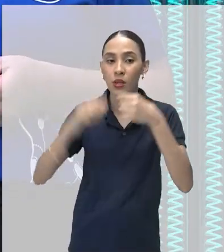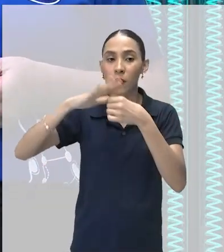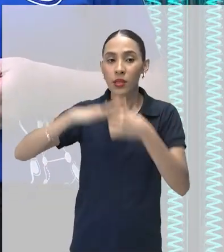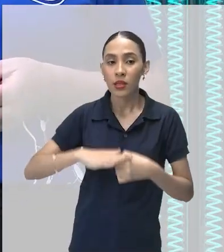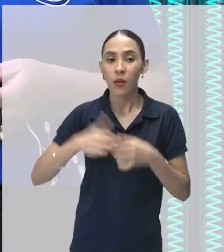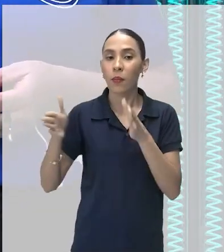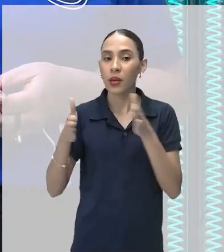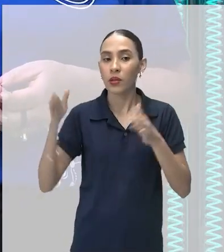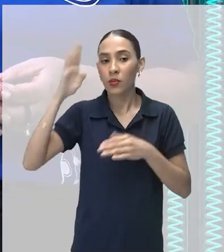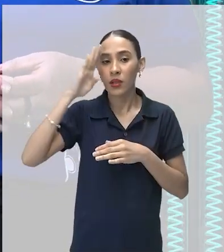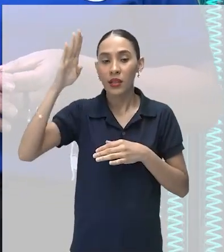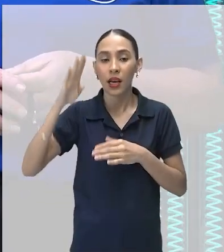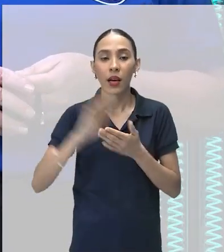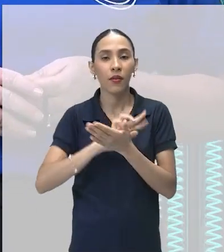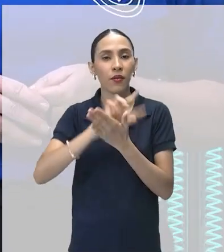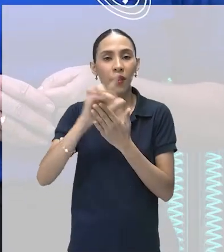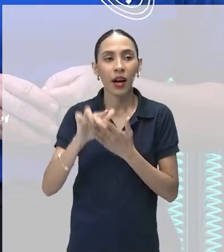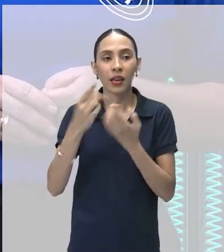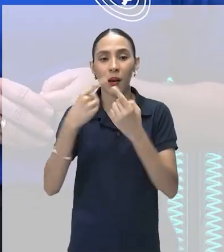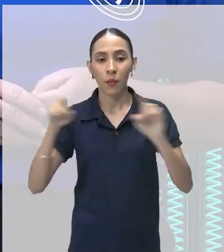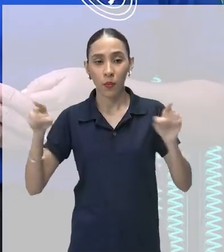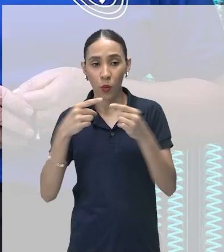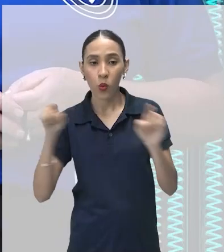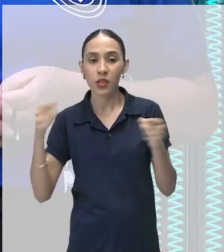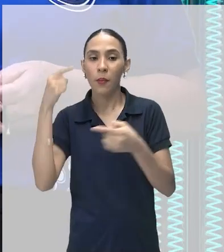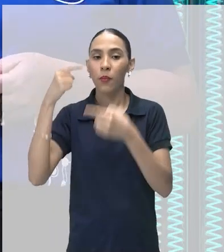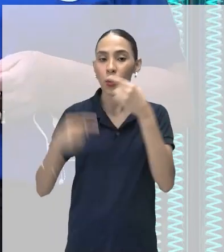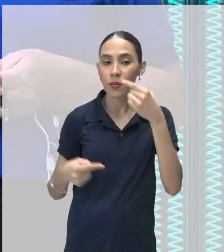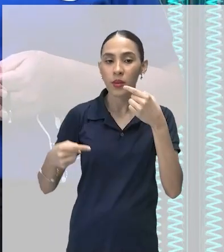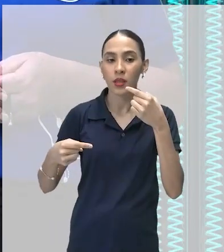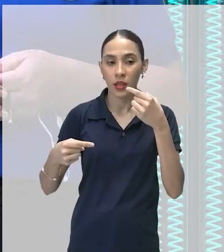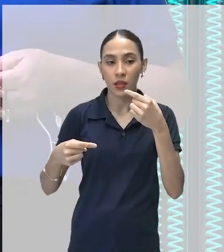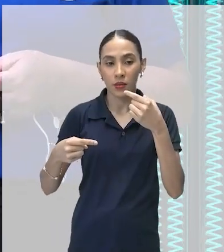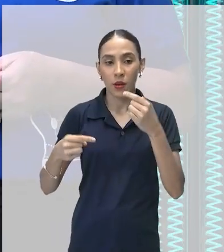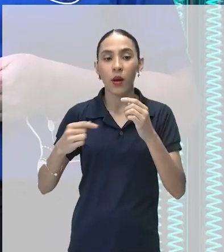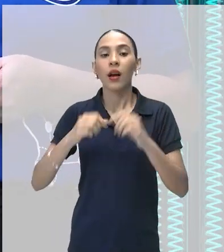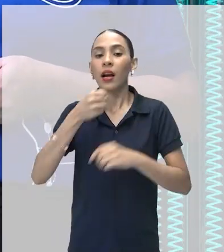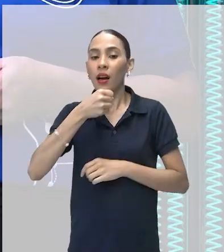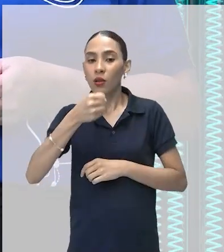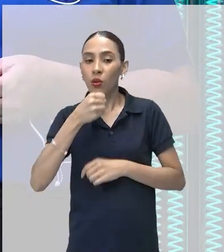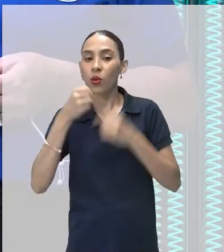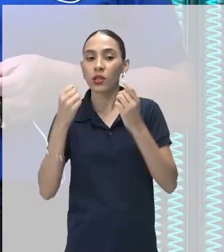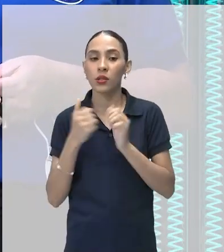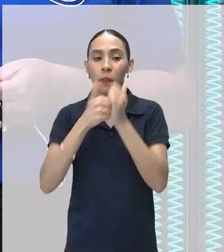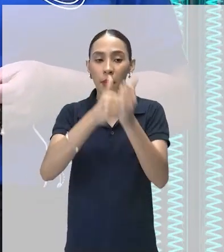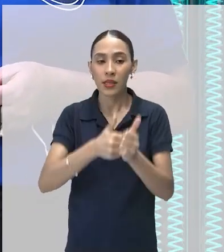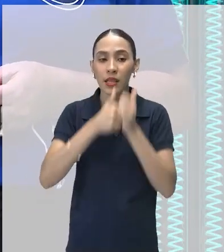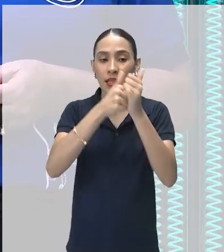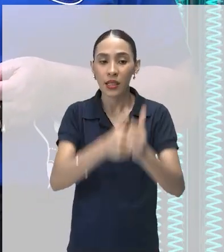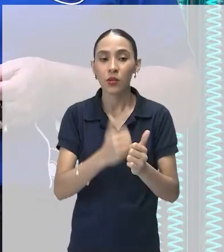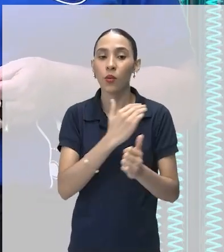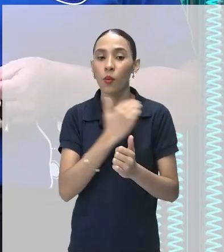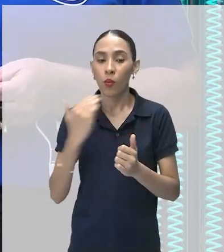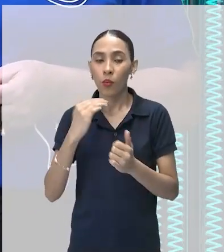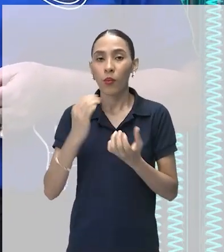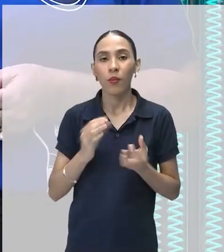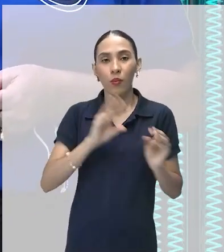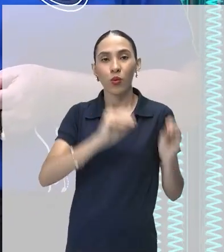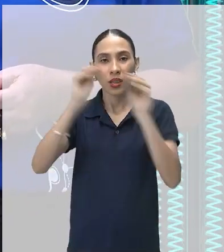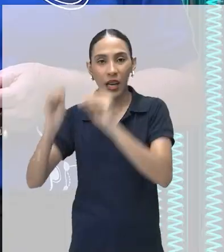Durante a ditadura militar, muitas músicas foram proibidas e os artistas perseguidos, exilados